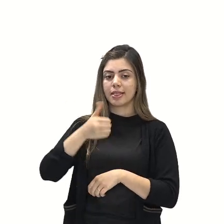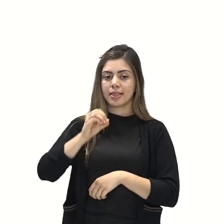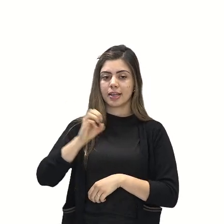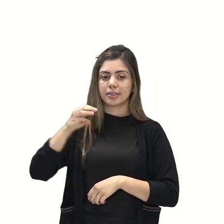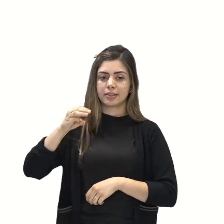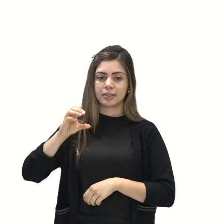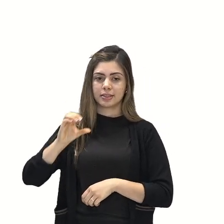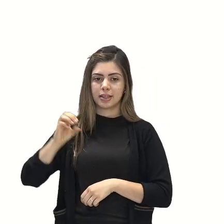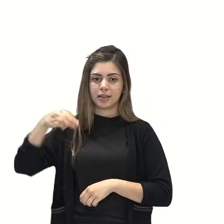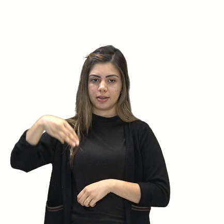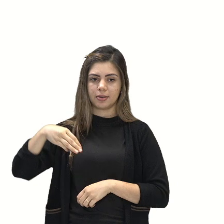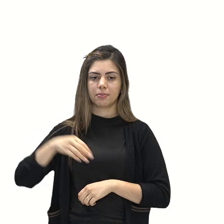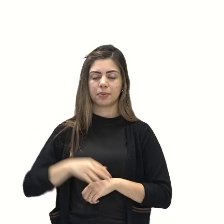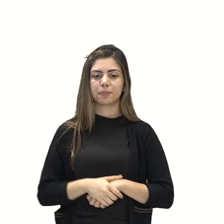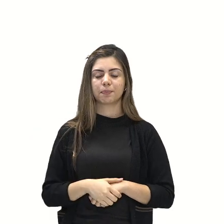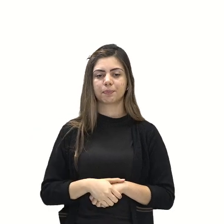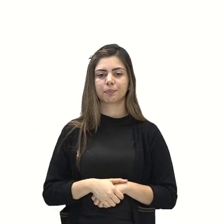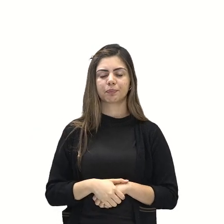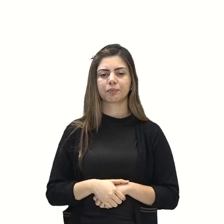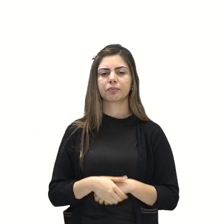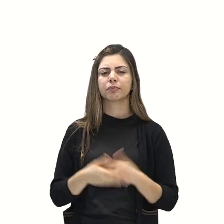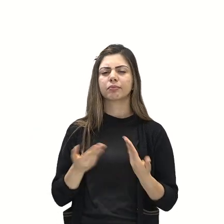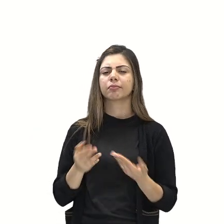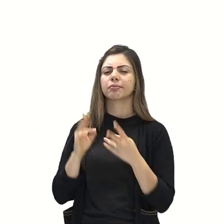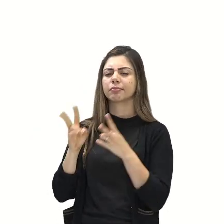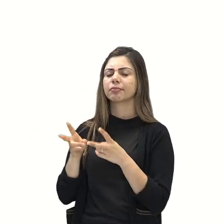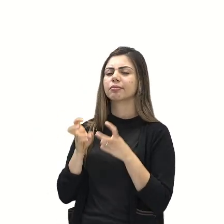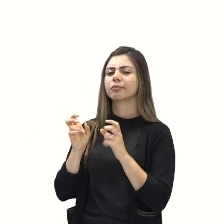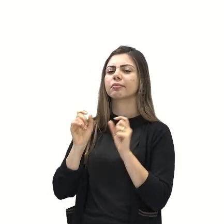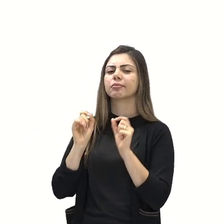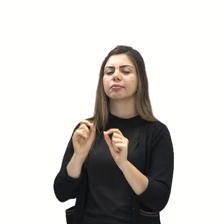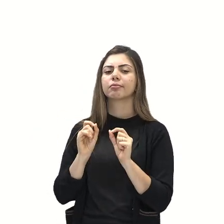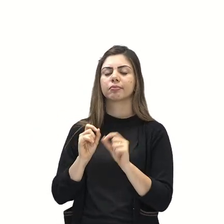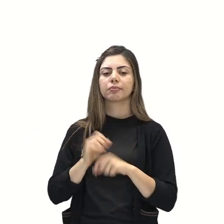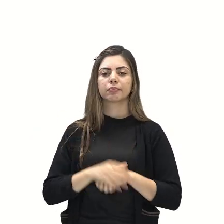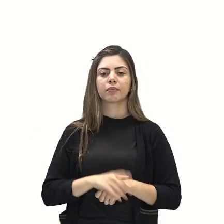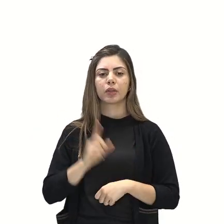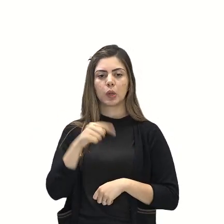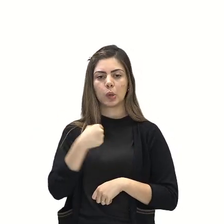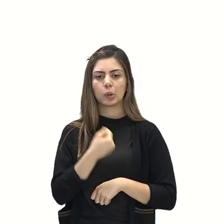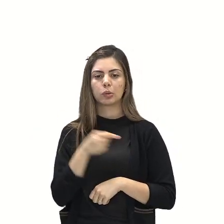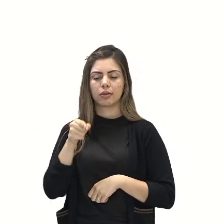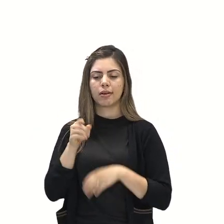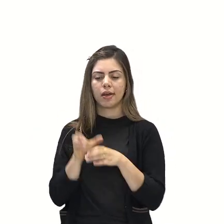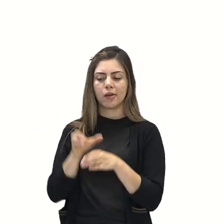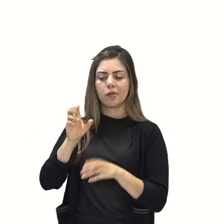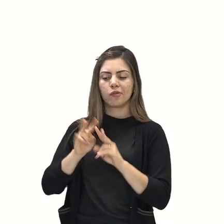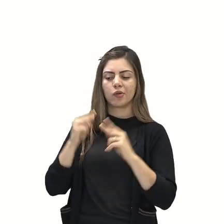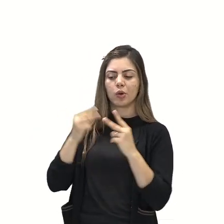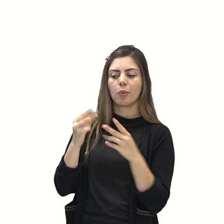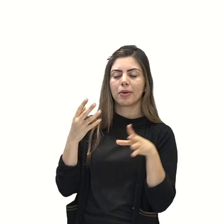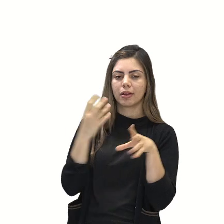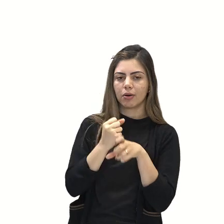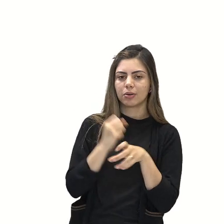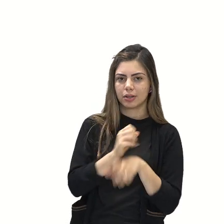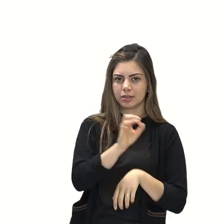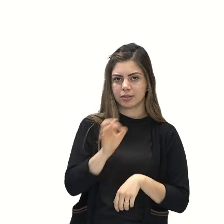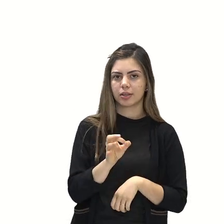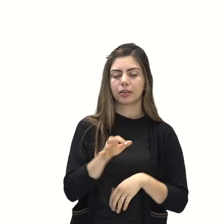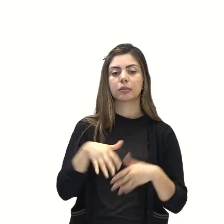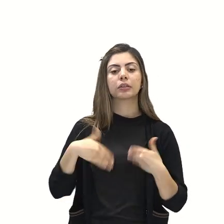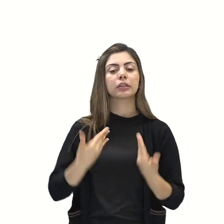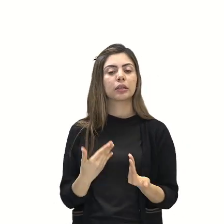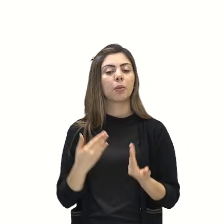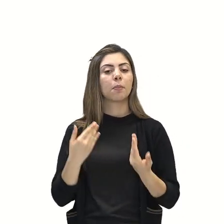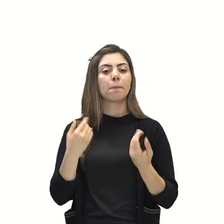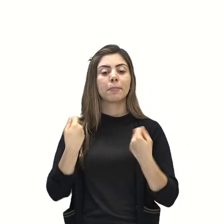centímetros. Então, veja bem, nós não queremos calcular o volume do cilindro. Então, se nós queremos calcular o volume do cilindro,